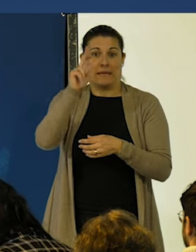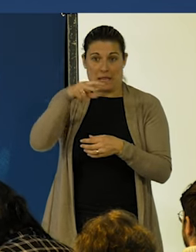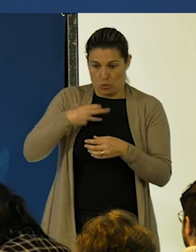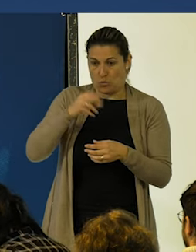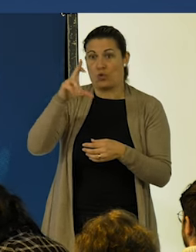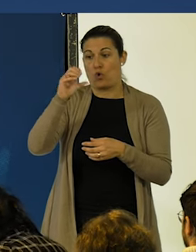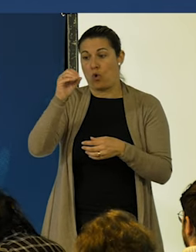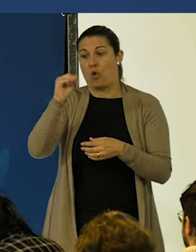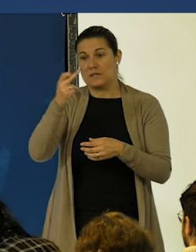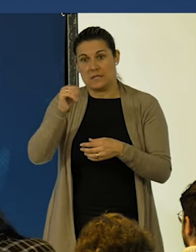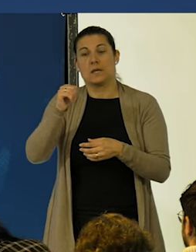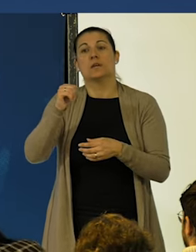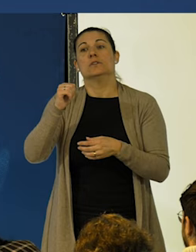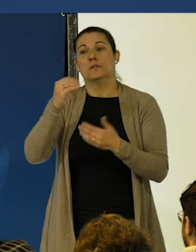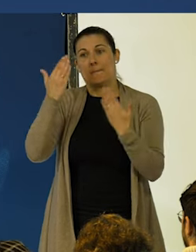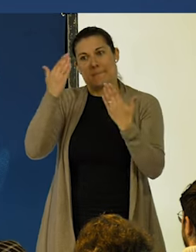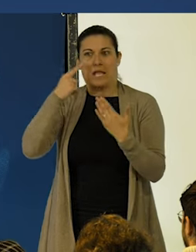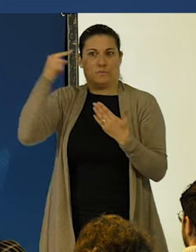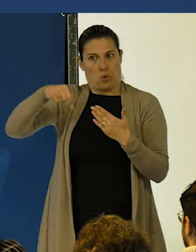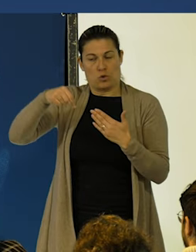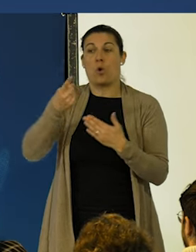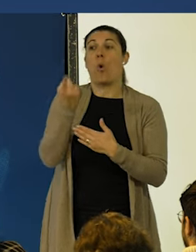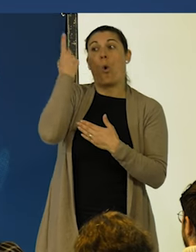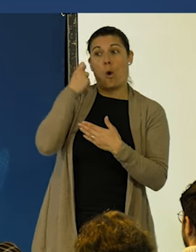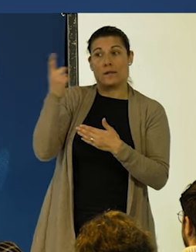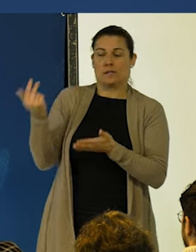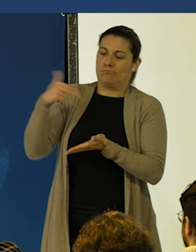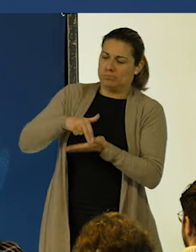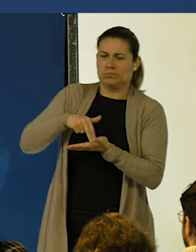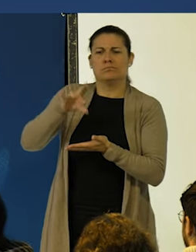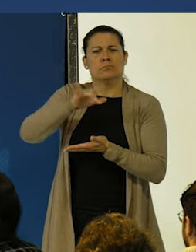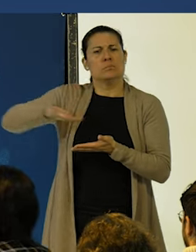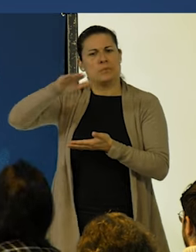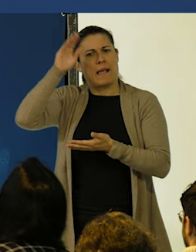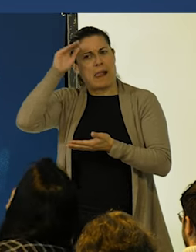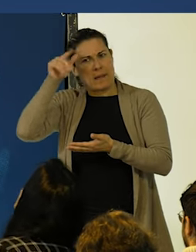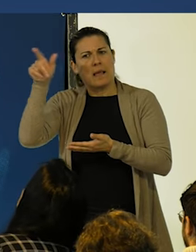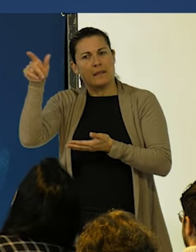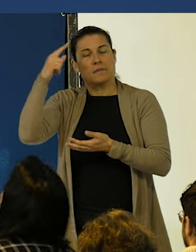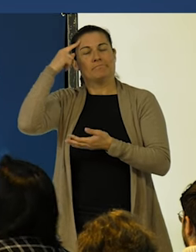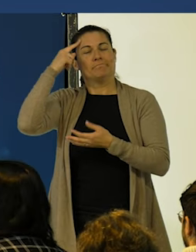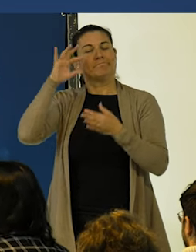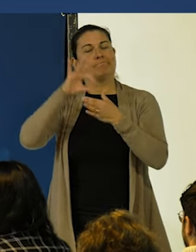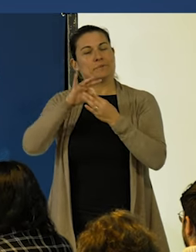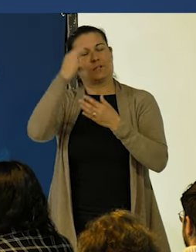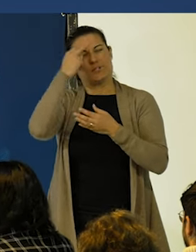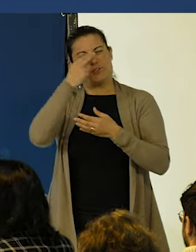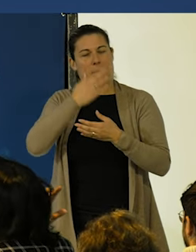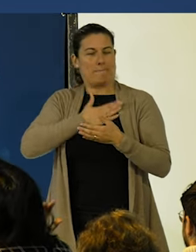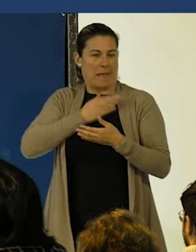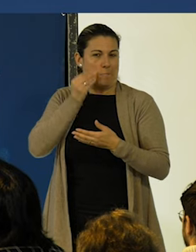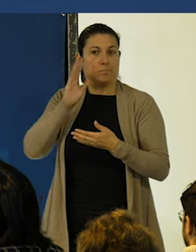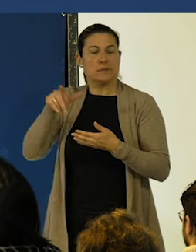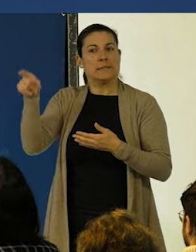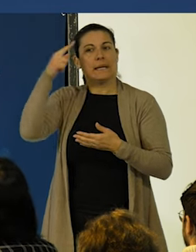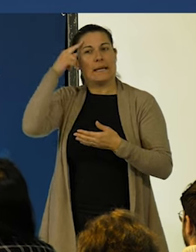que hoje está especialmente parabéns, que ontem em Almada, com espírito historiador, nos lembrou essa velha história